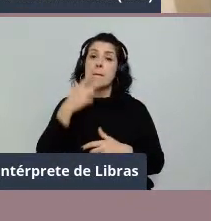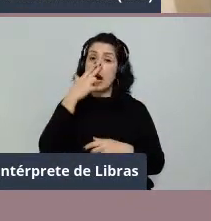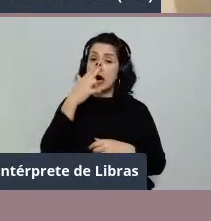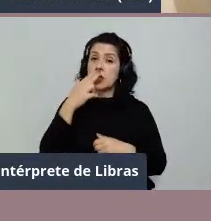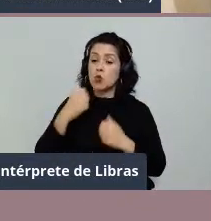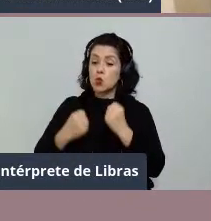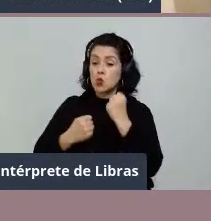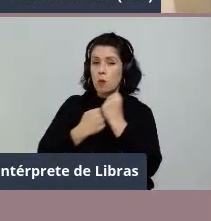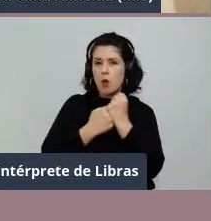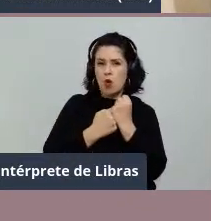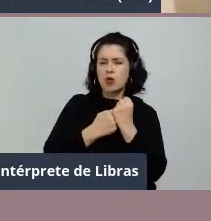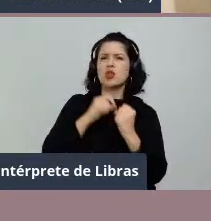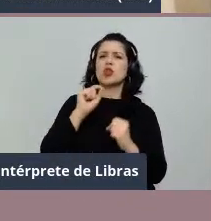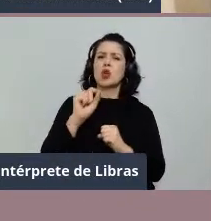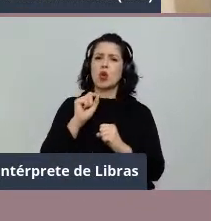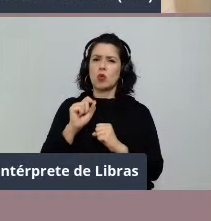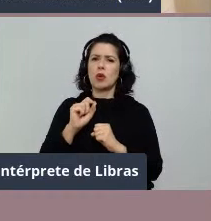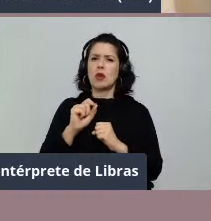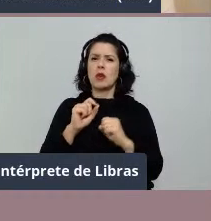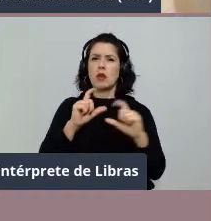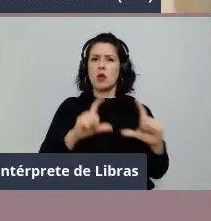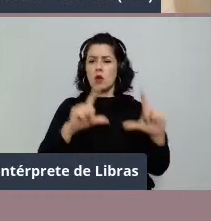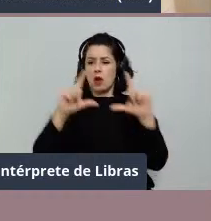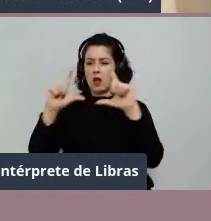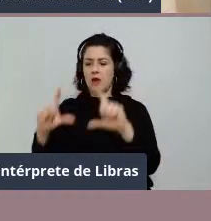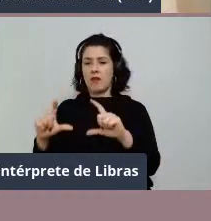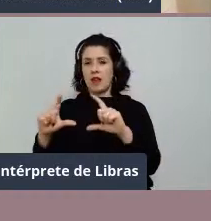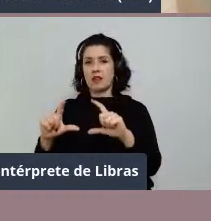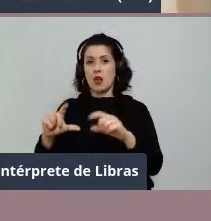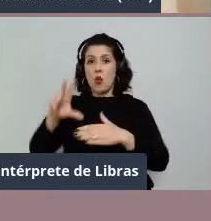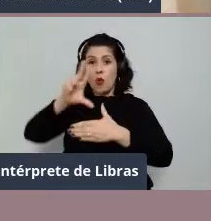é o verso de um envelope.